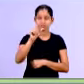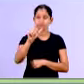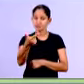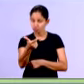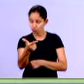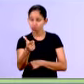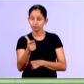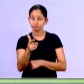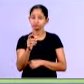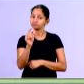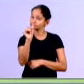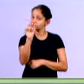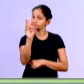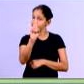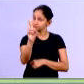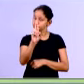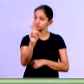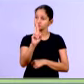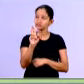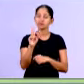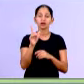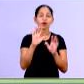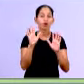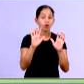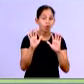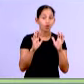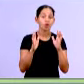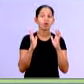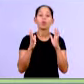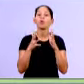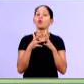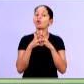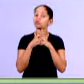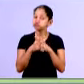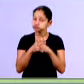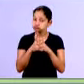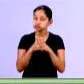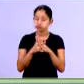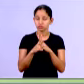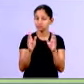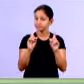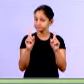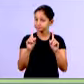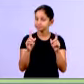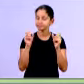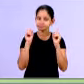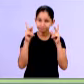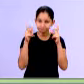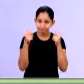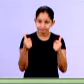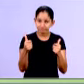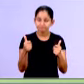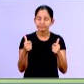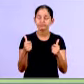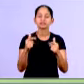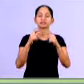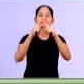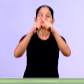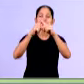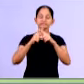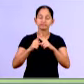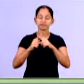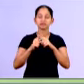ok? Não confundir com os outros problemas, outros exercícios lá, tá? Vezes a